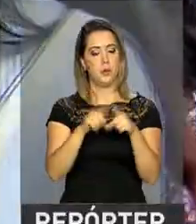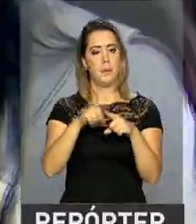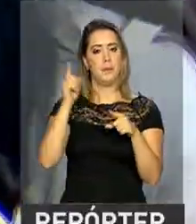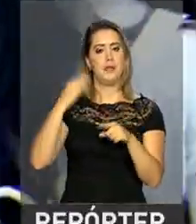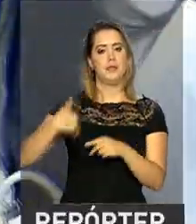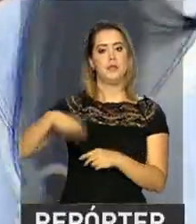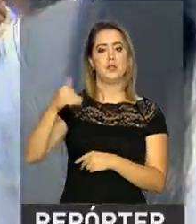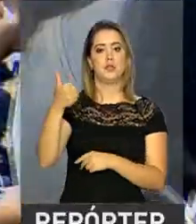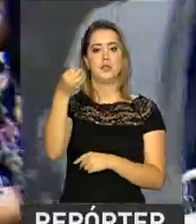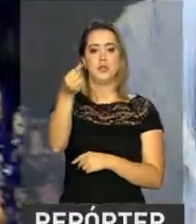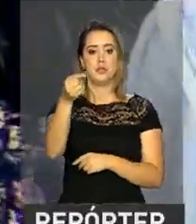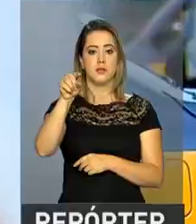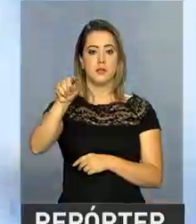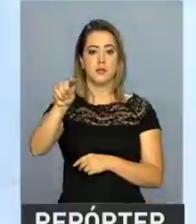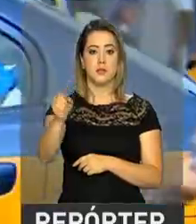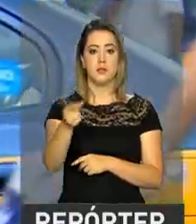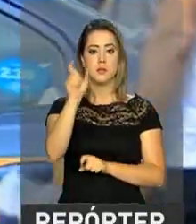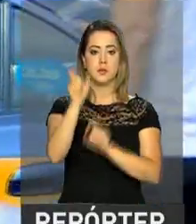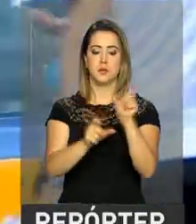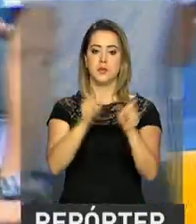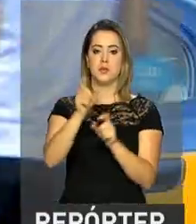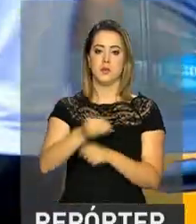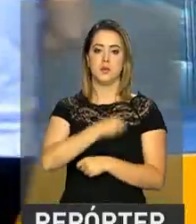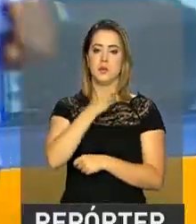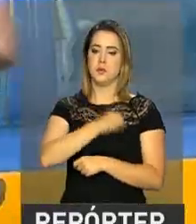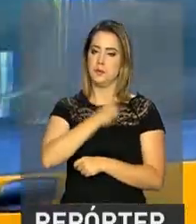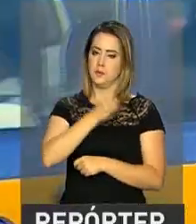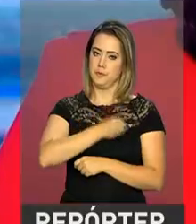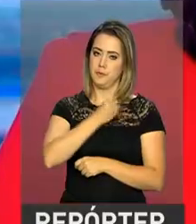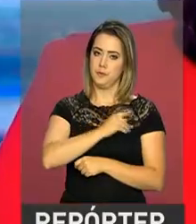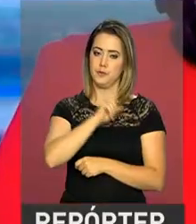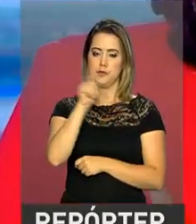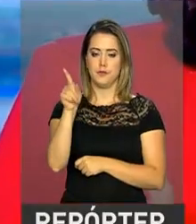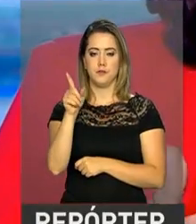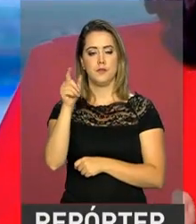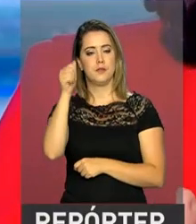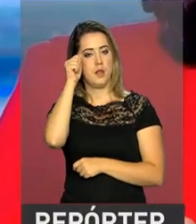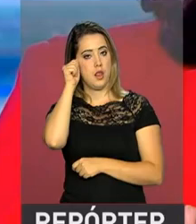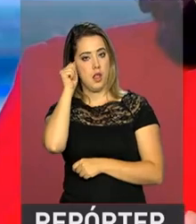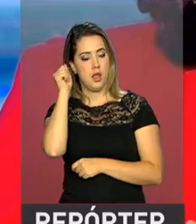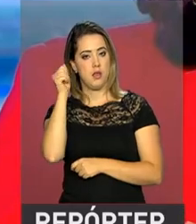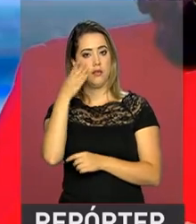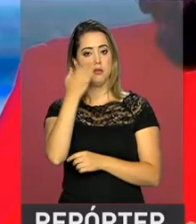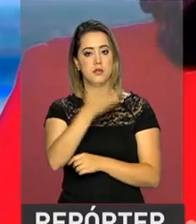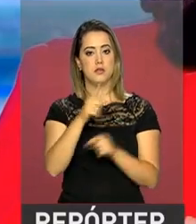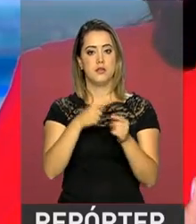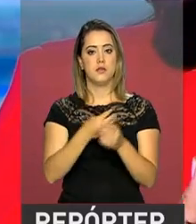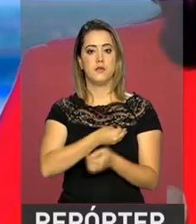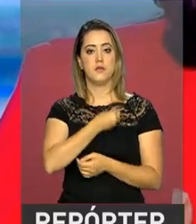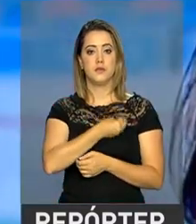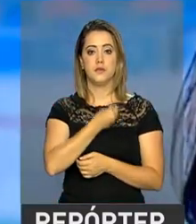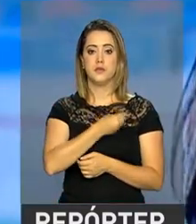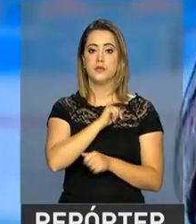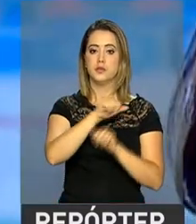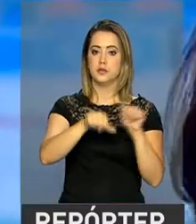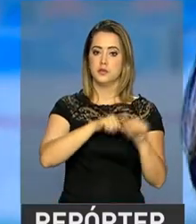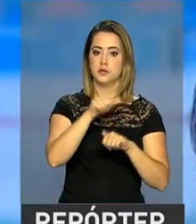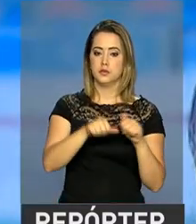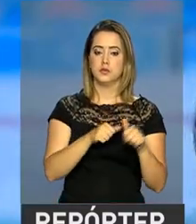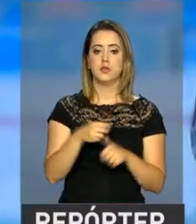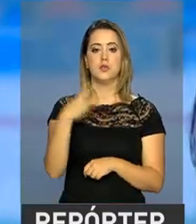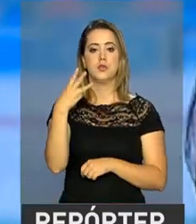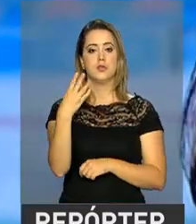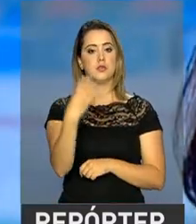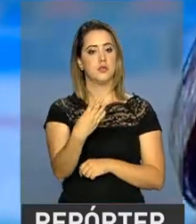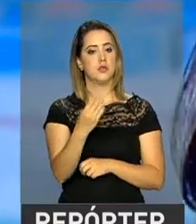de 16 mil brasileiros vivem no país asiático, como a Miranda, que começou vida nova em Pequim há